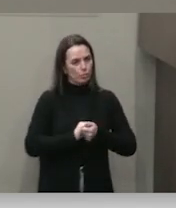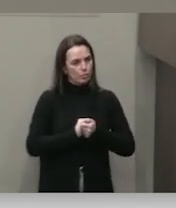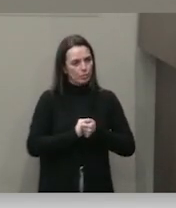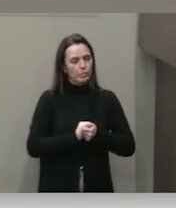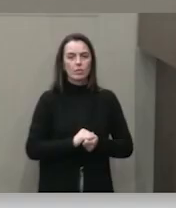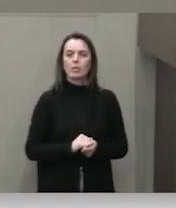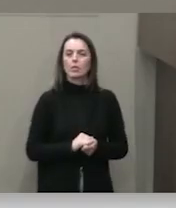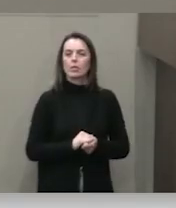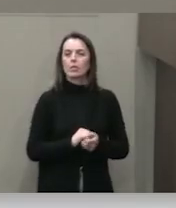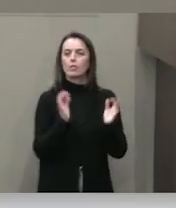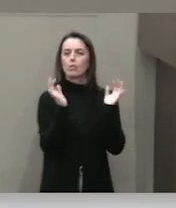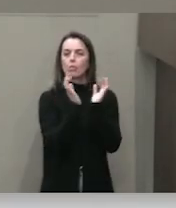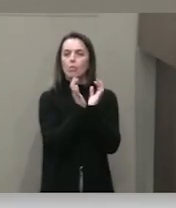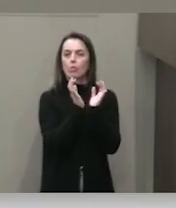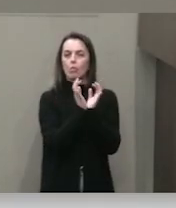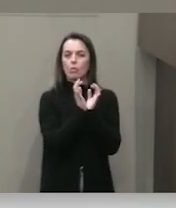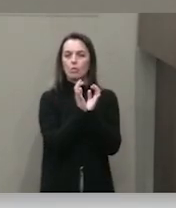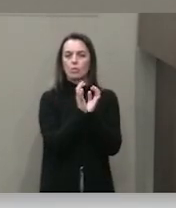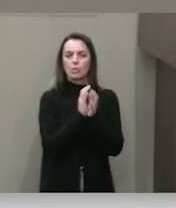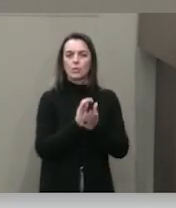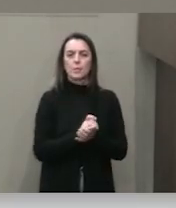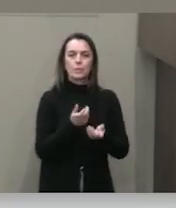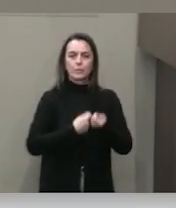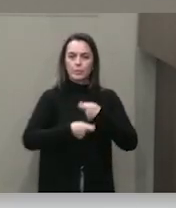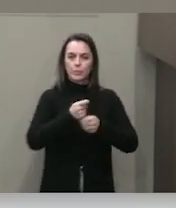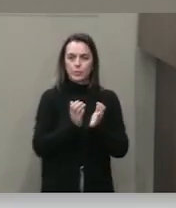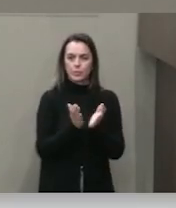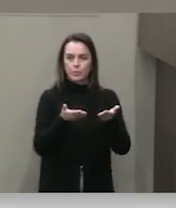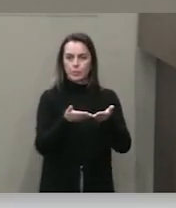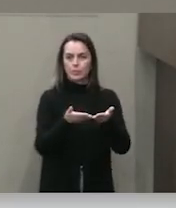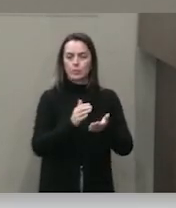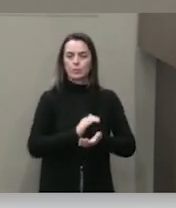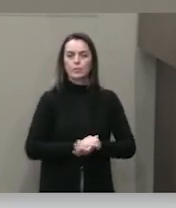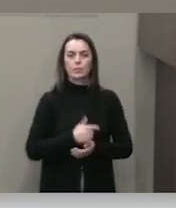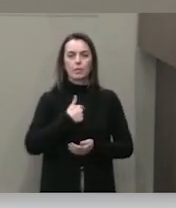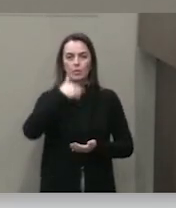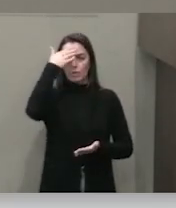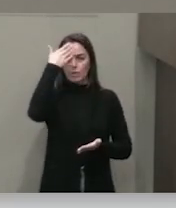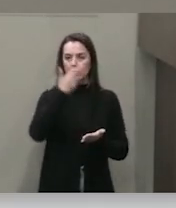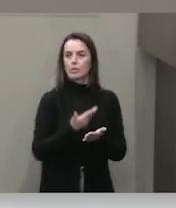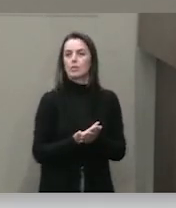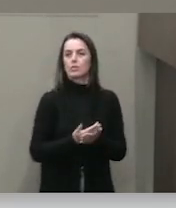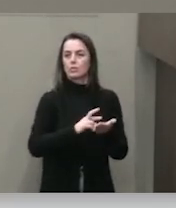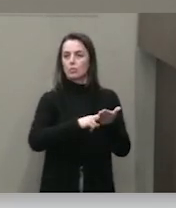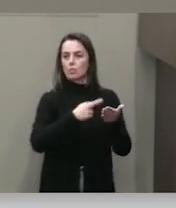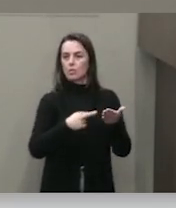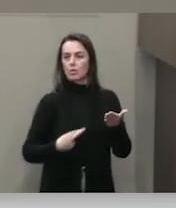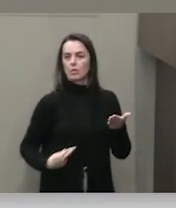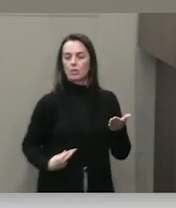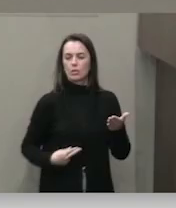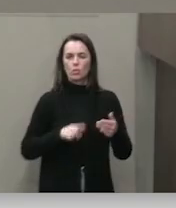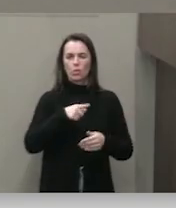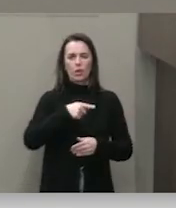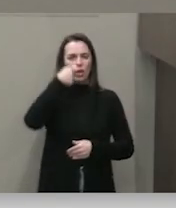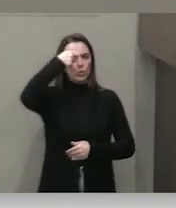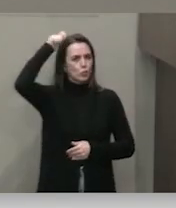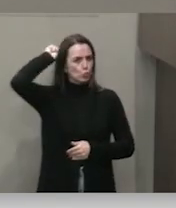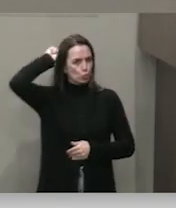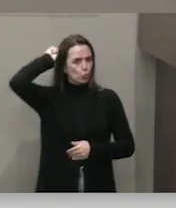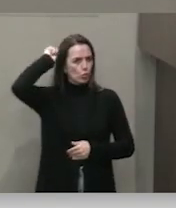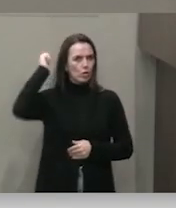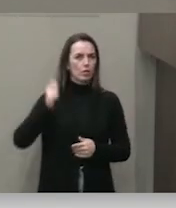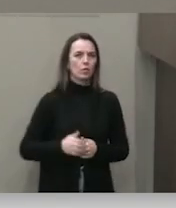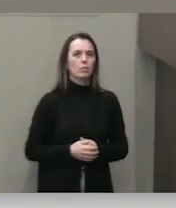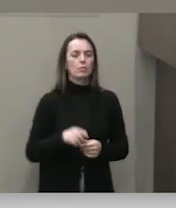nossos colegas da Comissão de Finanças, onde acredito que o relator tenha sido o vereador João Pedro,